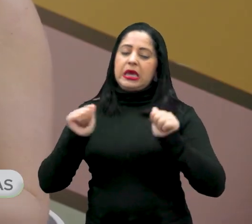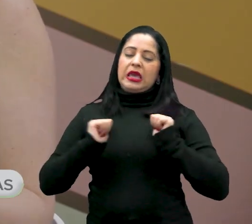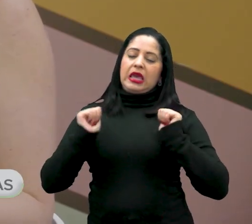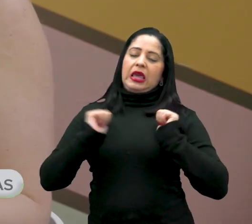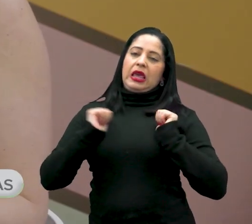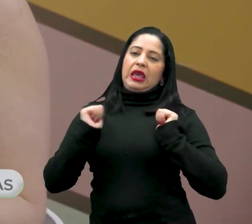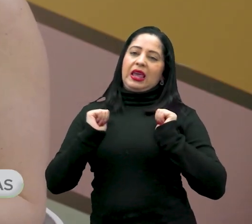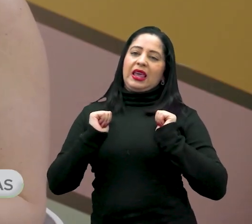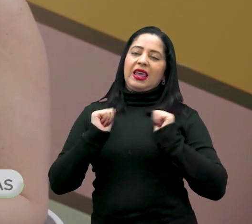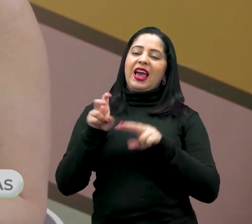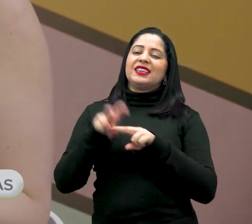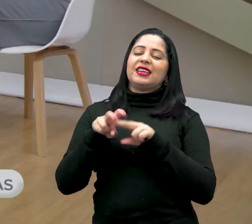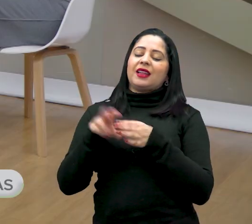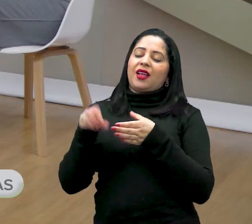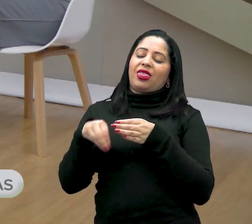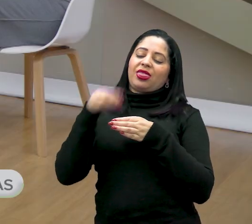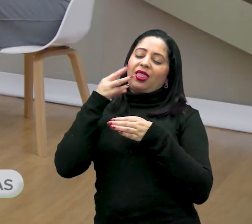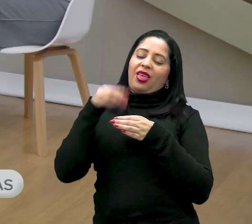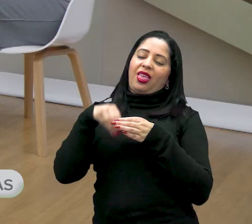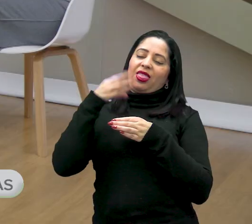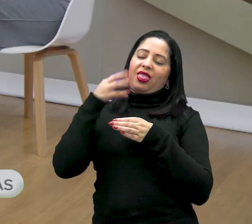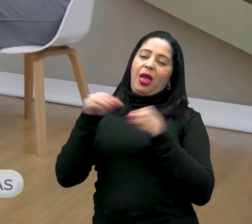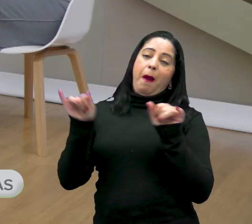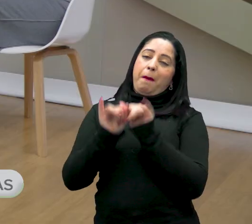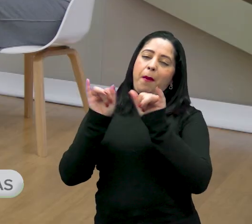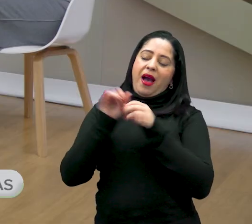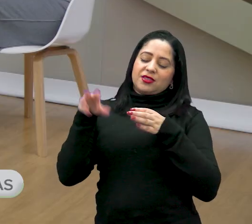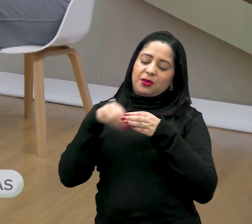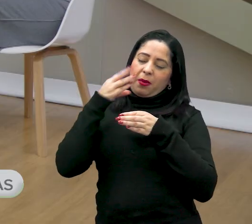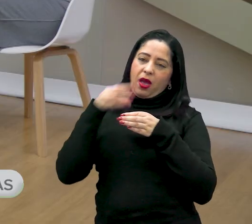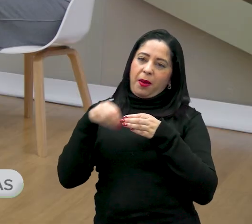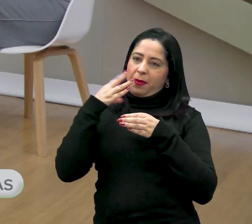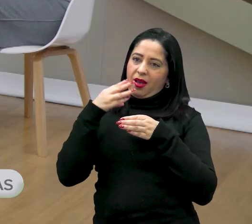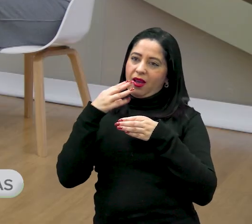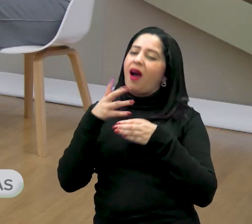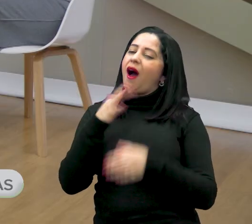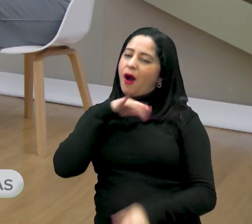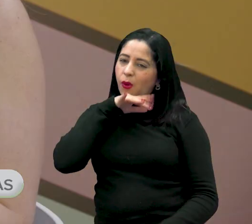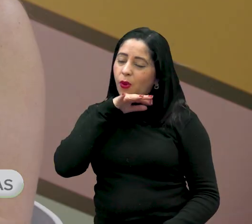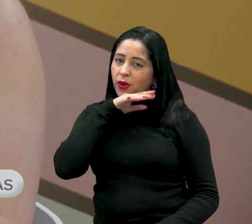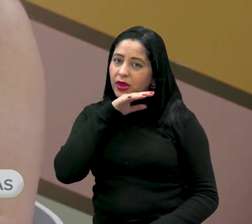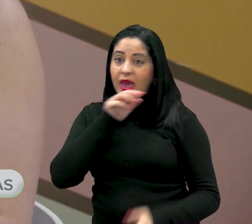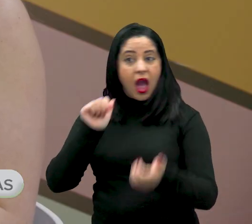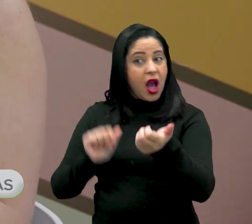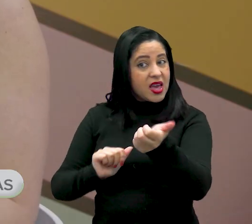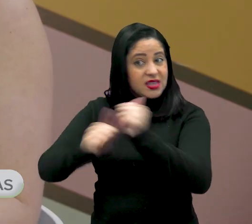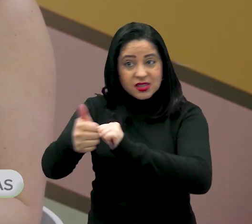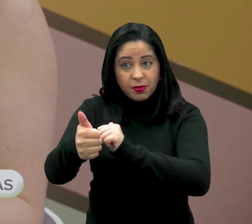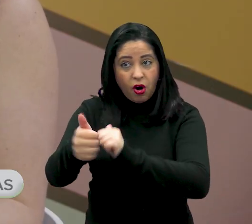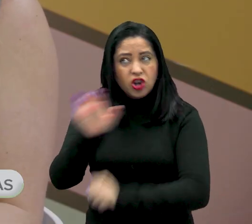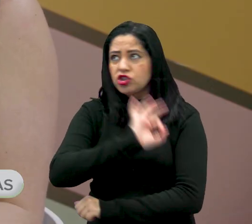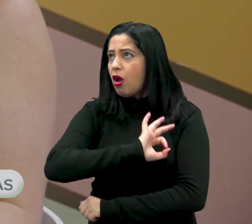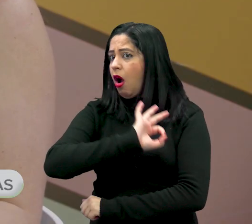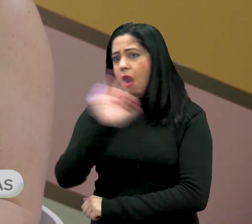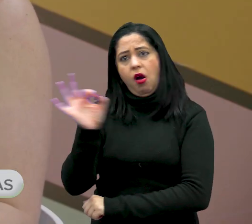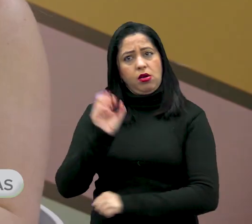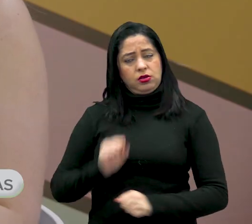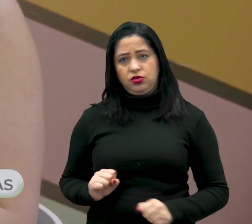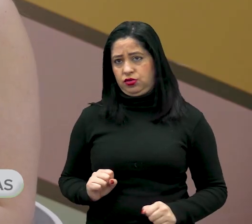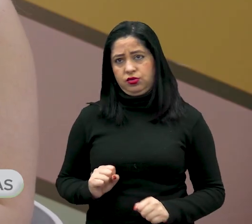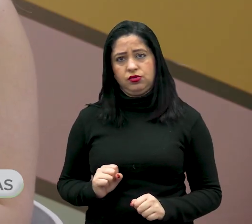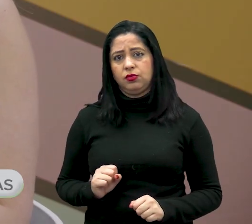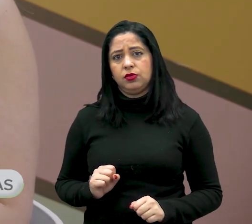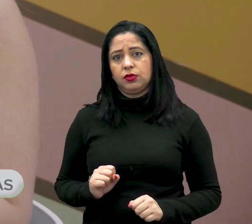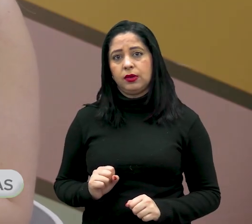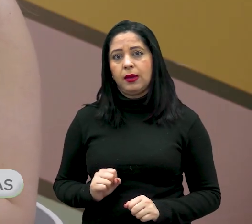parado, comendo porcaria. Esses são os vilões, né? Então, o esporte, eu não considero nenhum esporte um vilão. Eles são grandes aliados. O que é